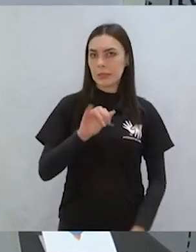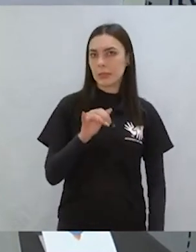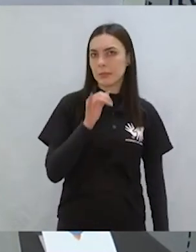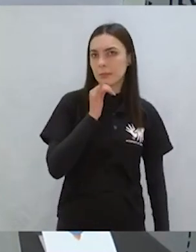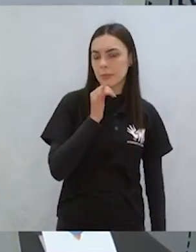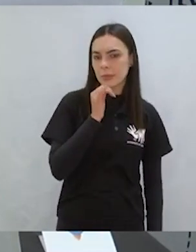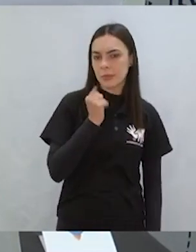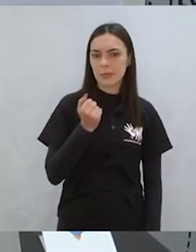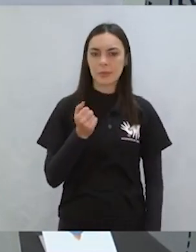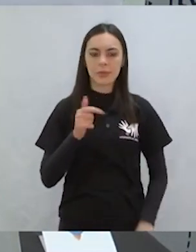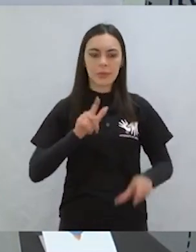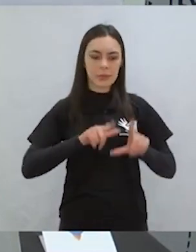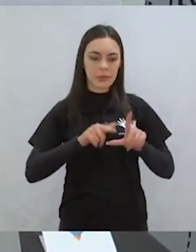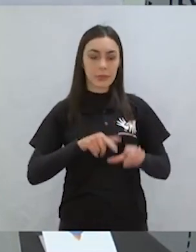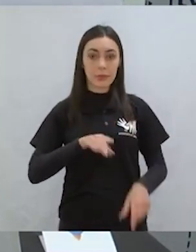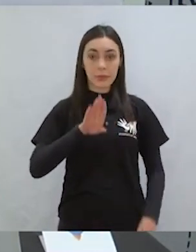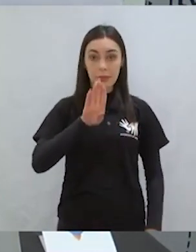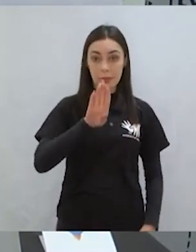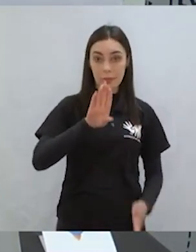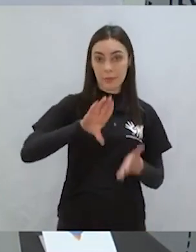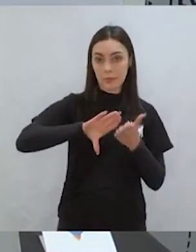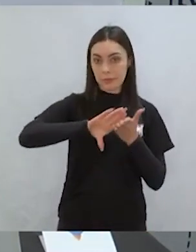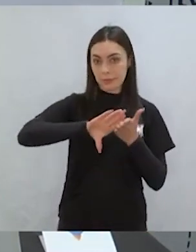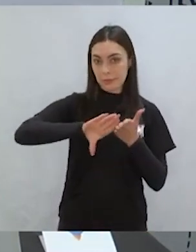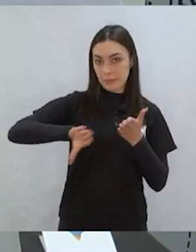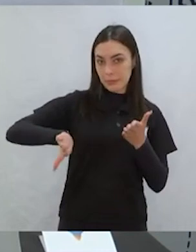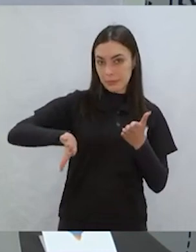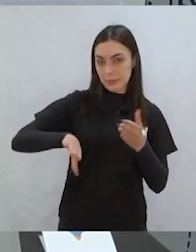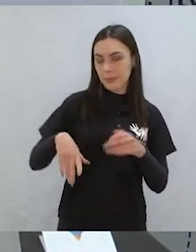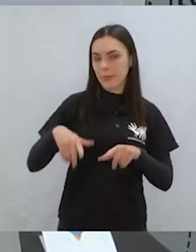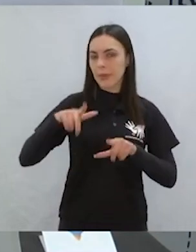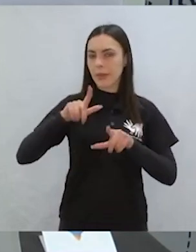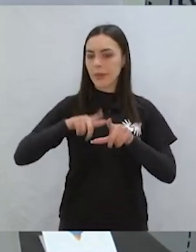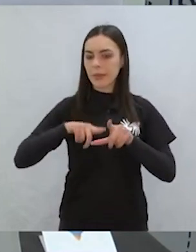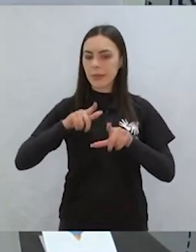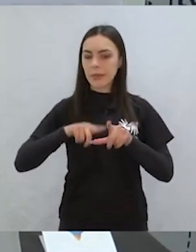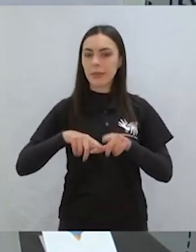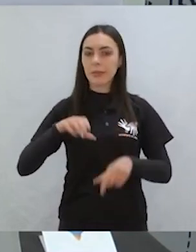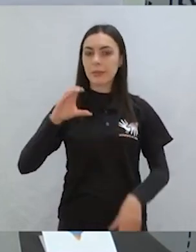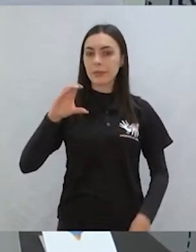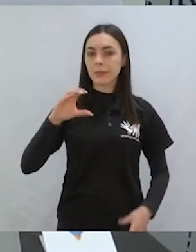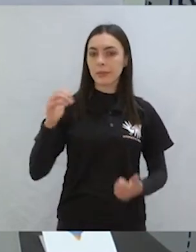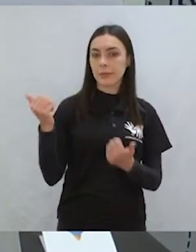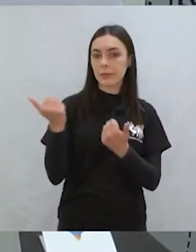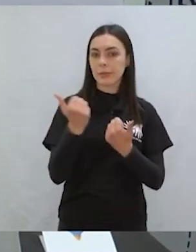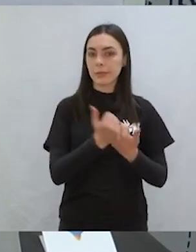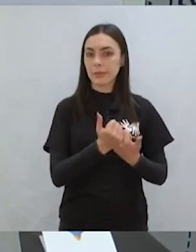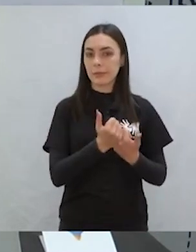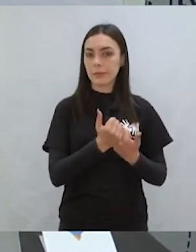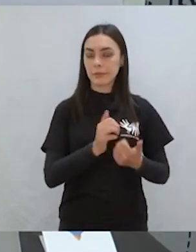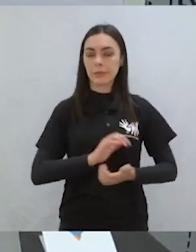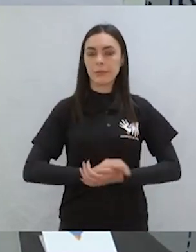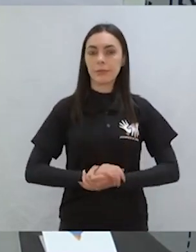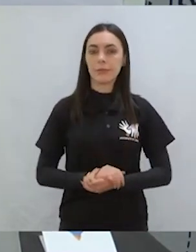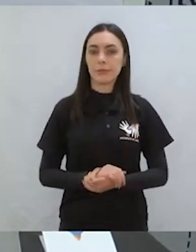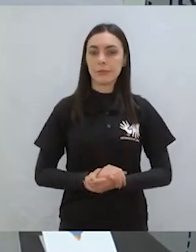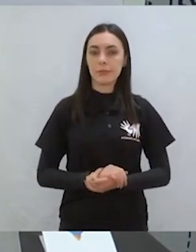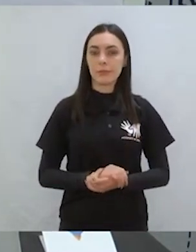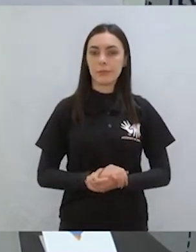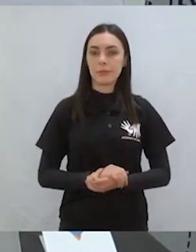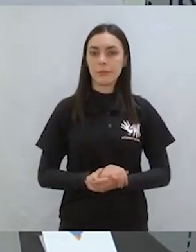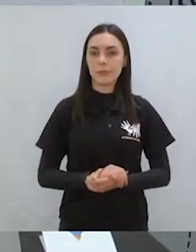E se eu tirar a letra B e no lugar dela eu colocar a letra